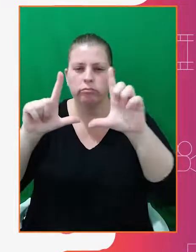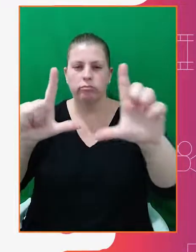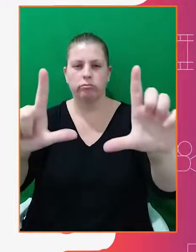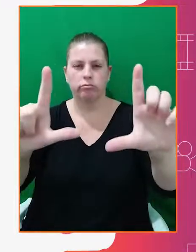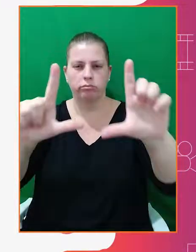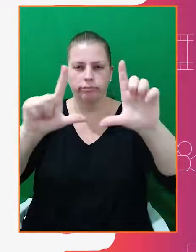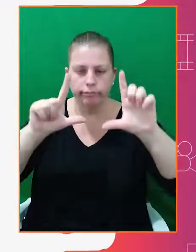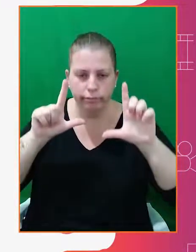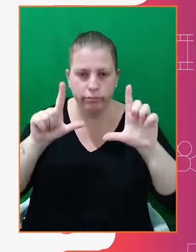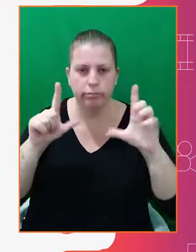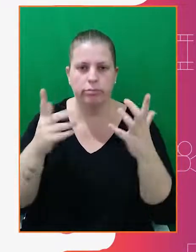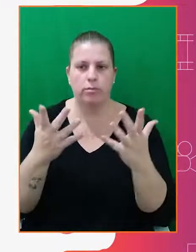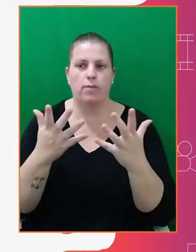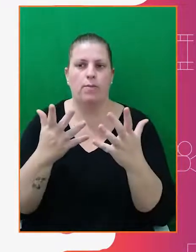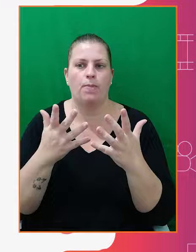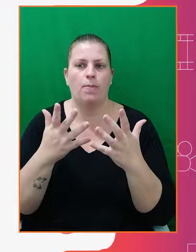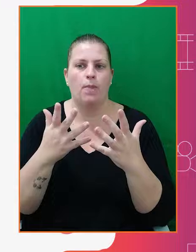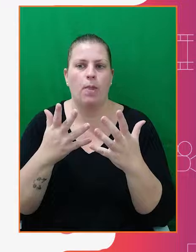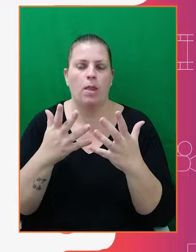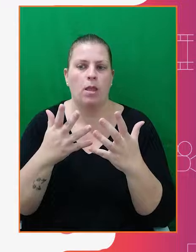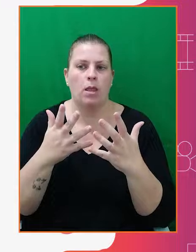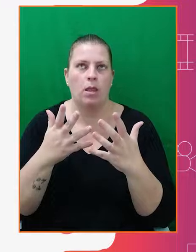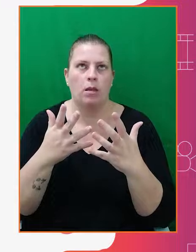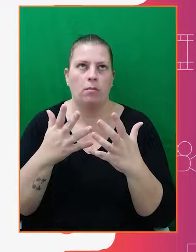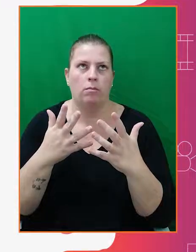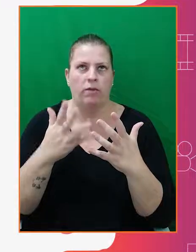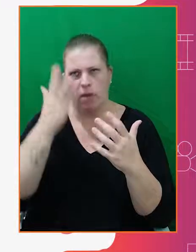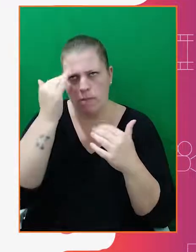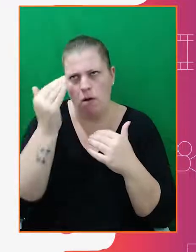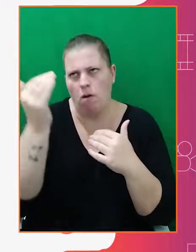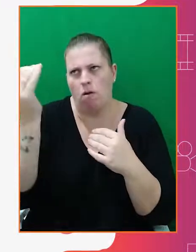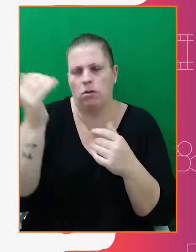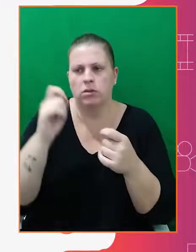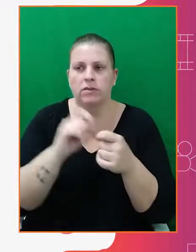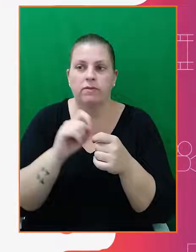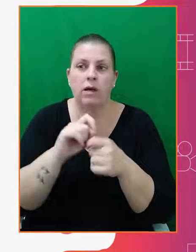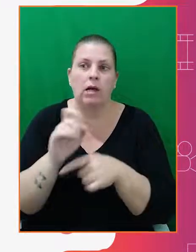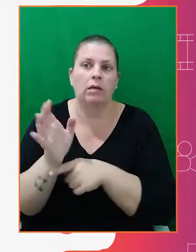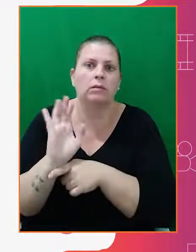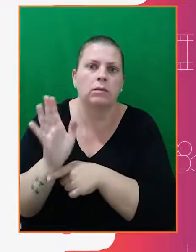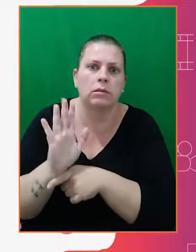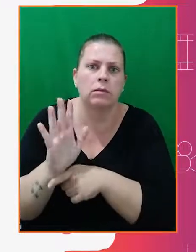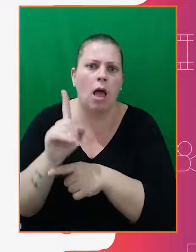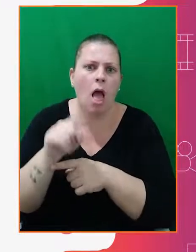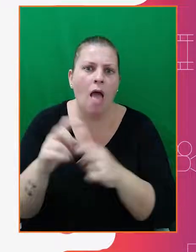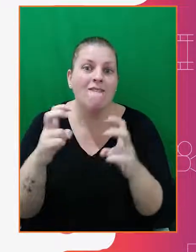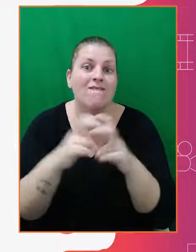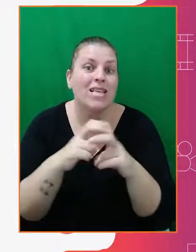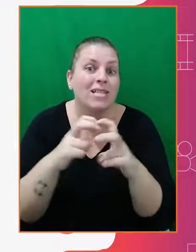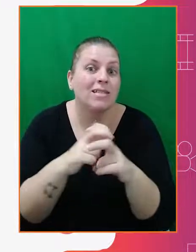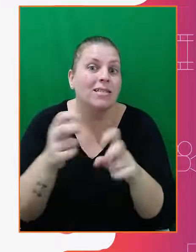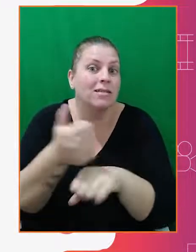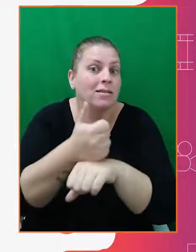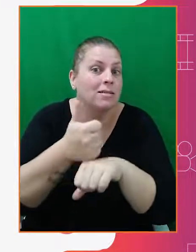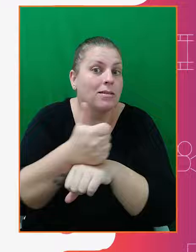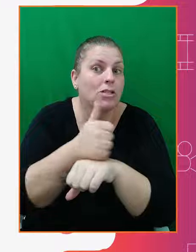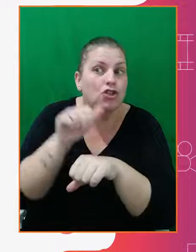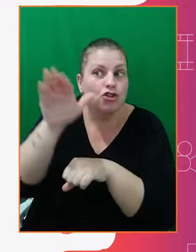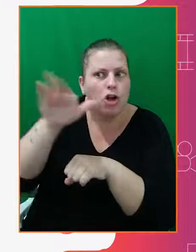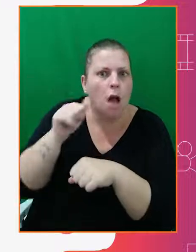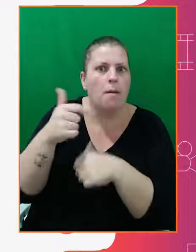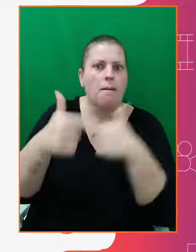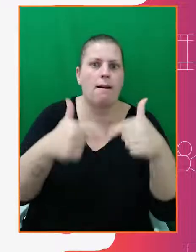como os materiais reagem no mundo físico. Em grandes produções, é consultado profissionais da física para desenvolver